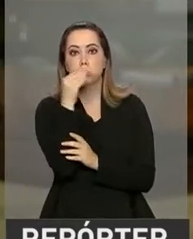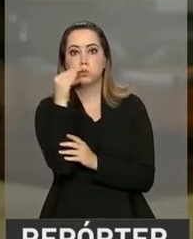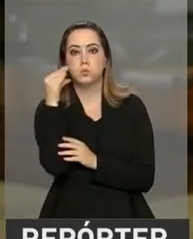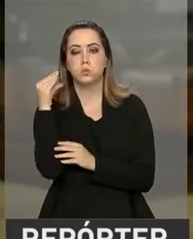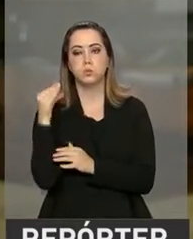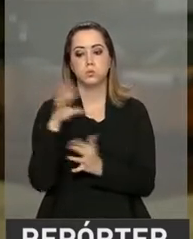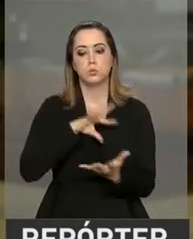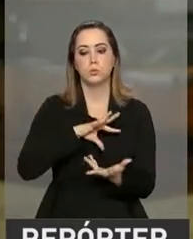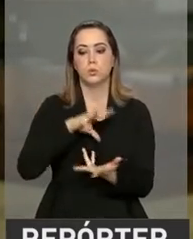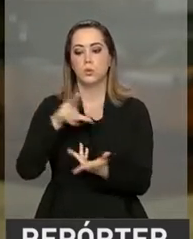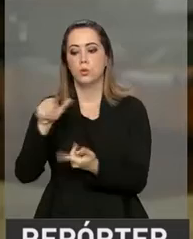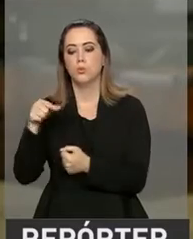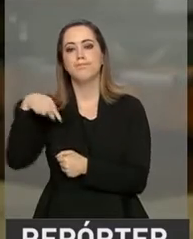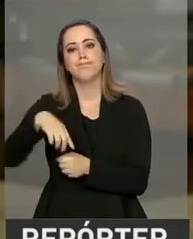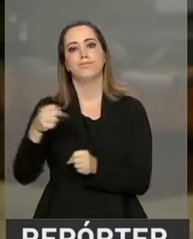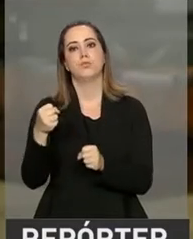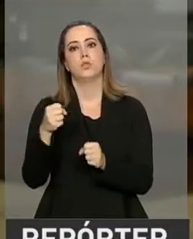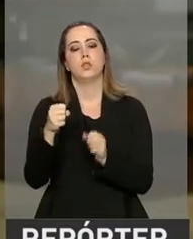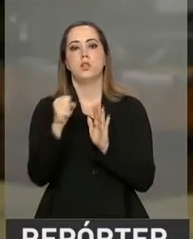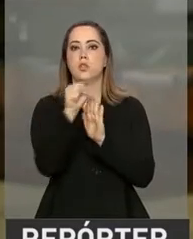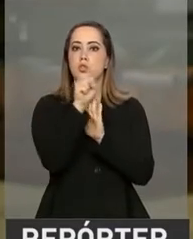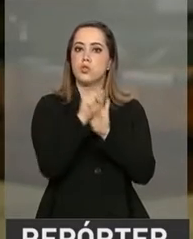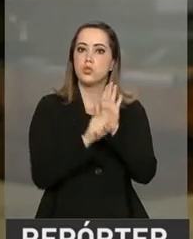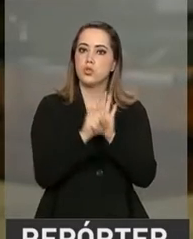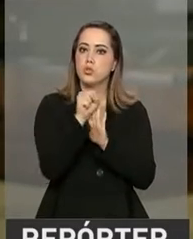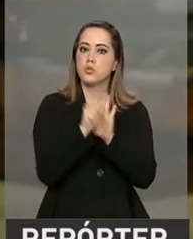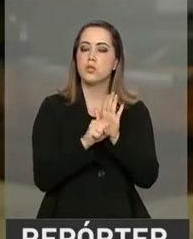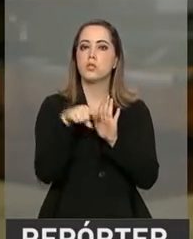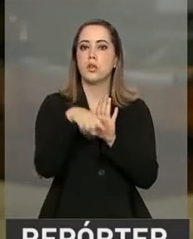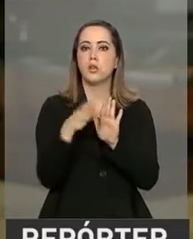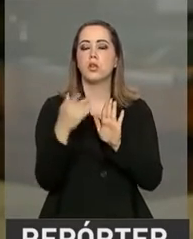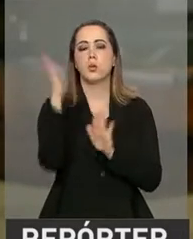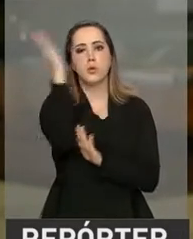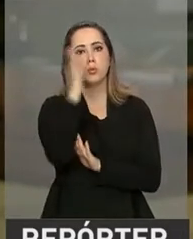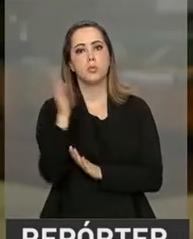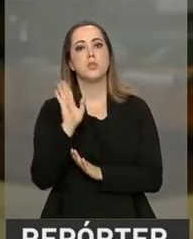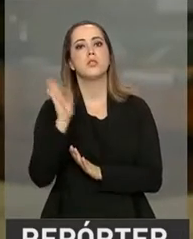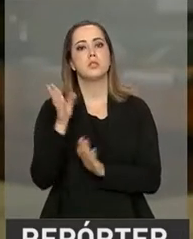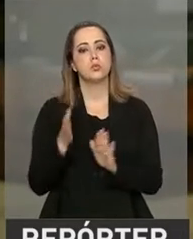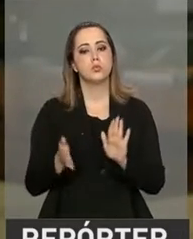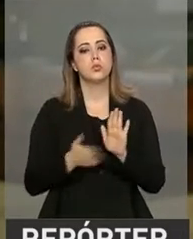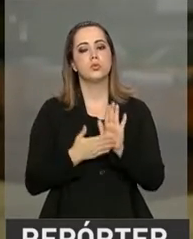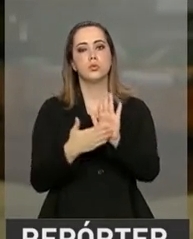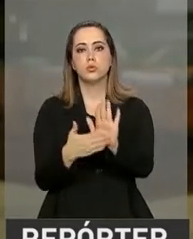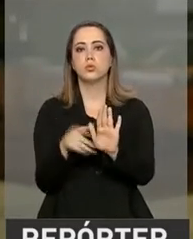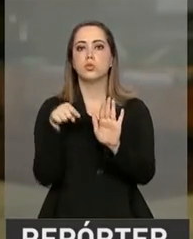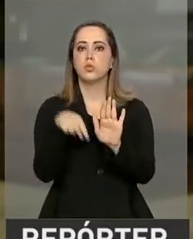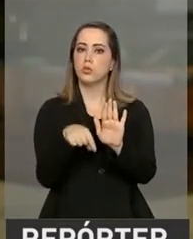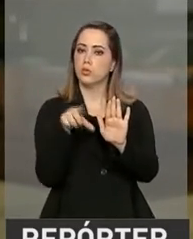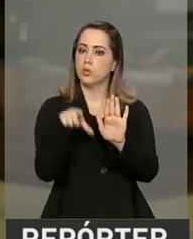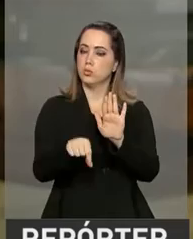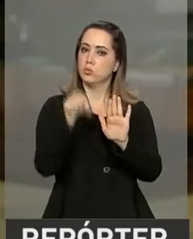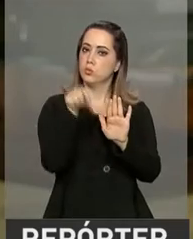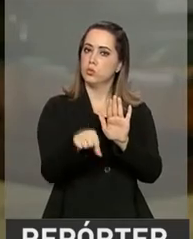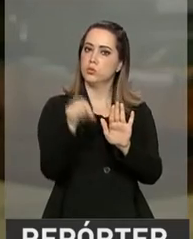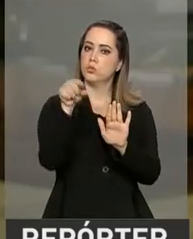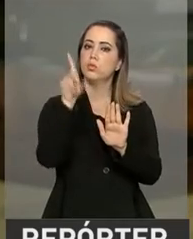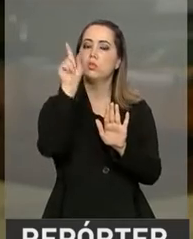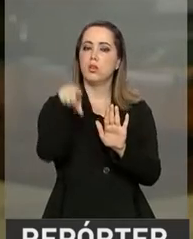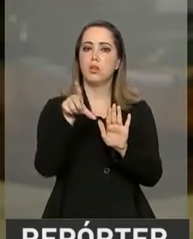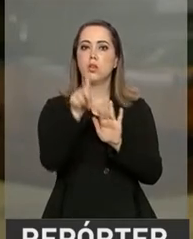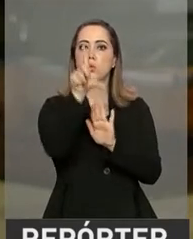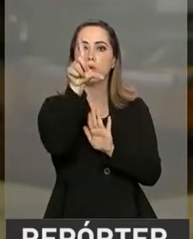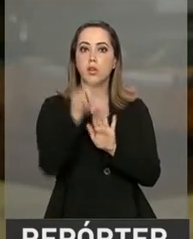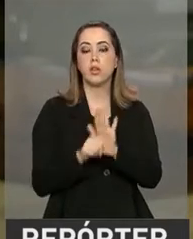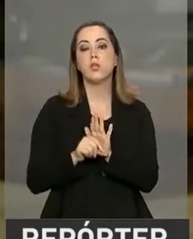o brasil já apresentou suas iniciativas entre elas por exemplo reduzir a emissão de gases